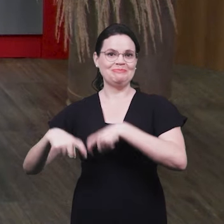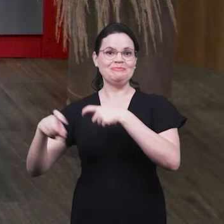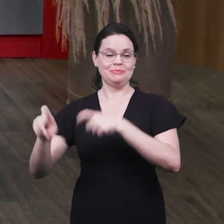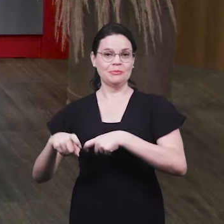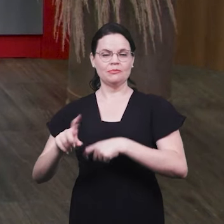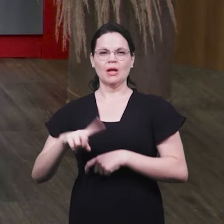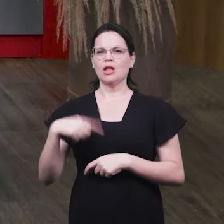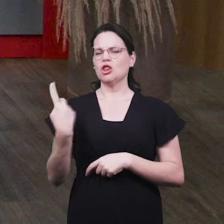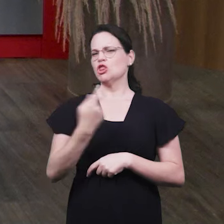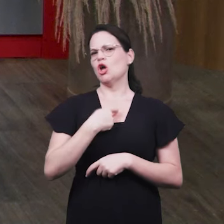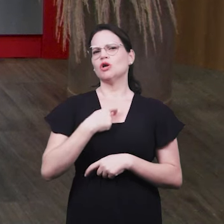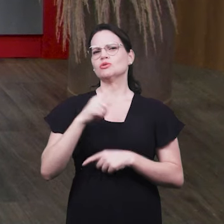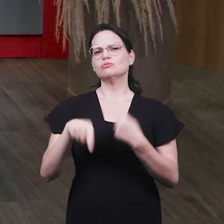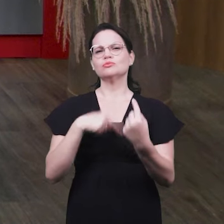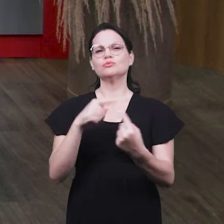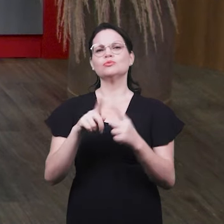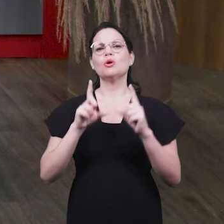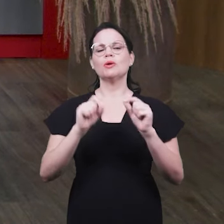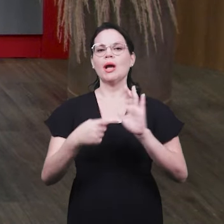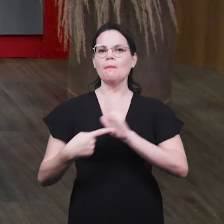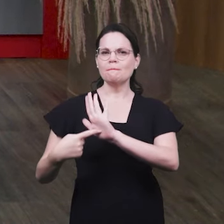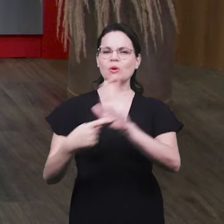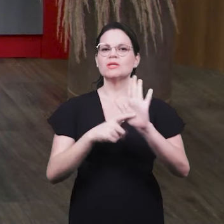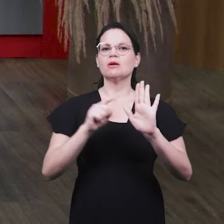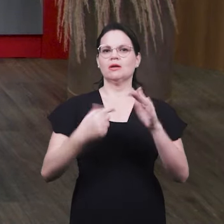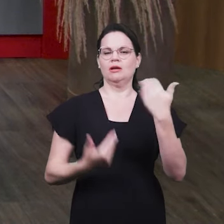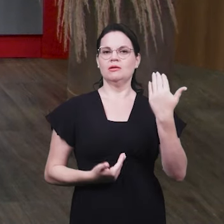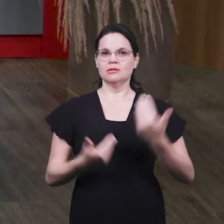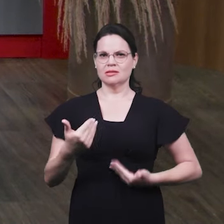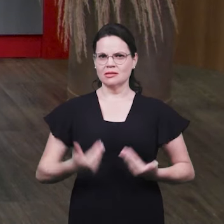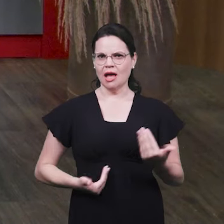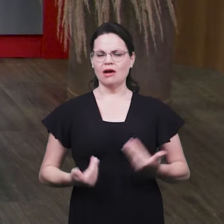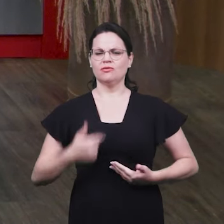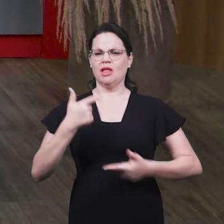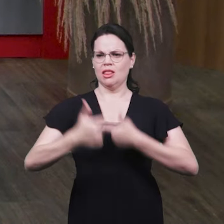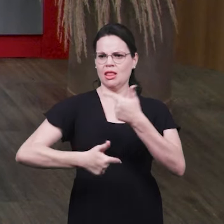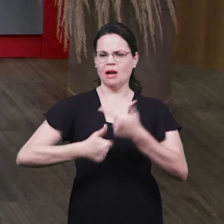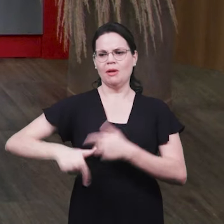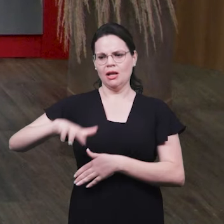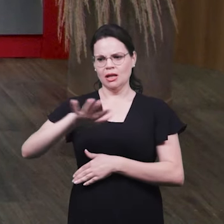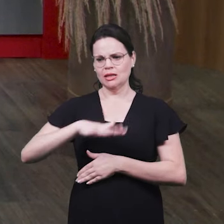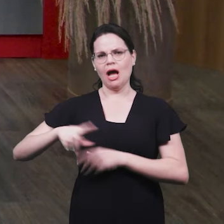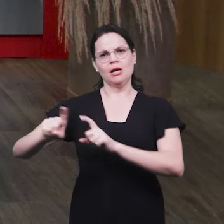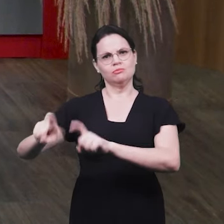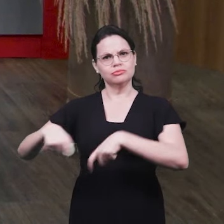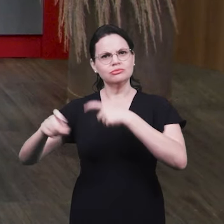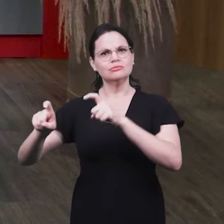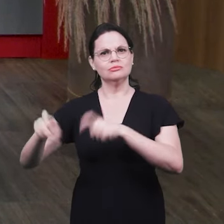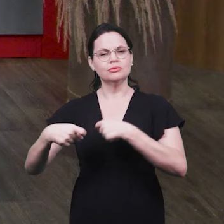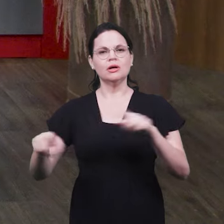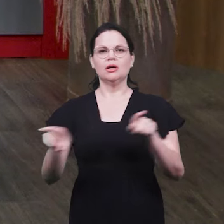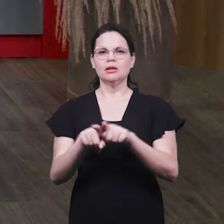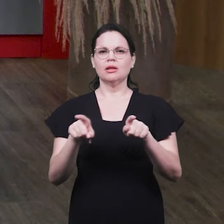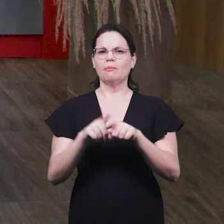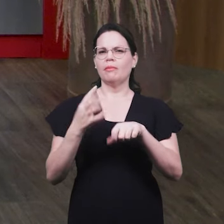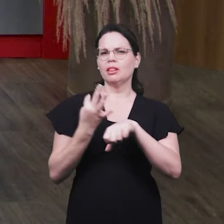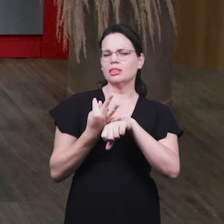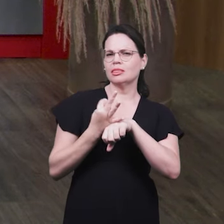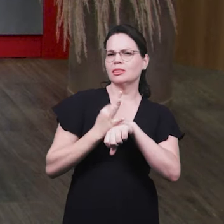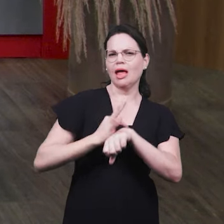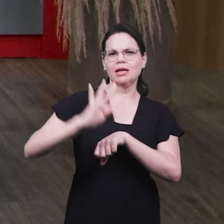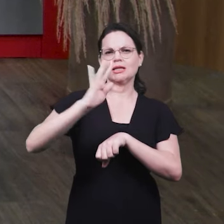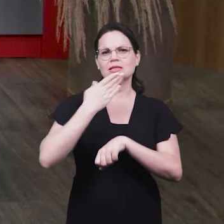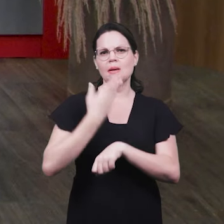agronegócio. Nosso objetivo é mostrar o trabalho árduo dos nossos agricultores e pecuaristas, falar sobre